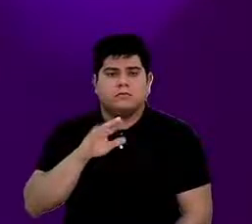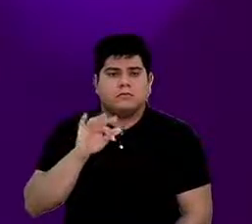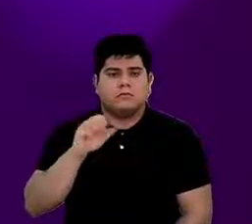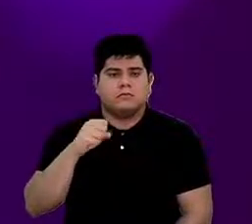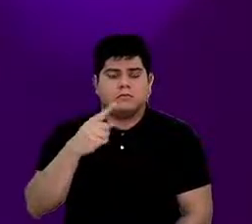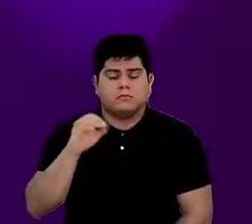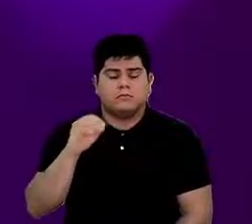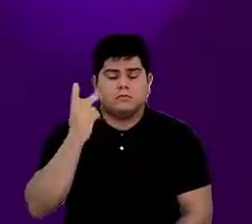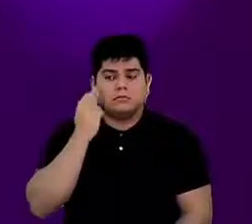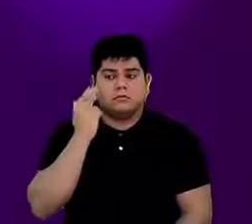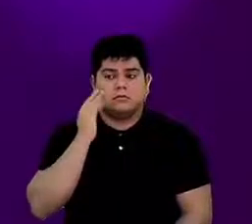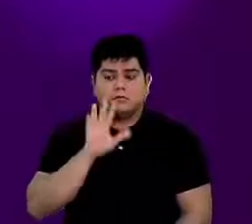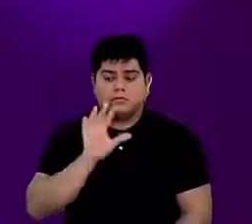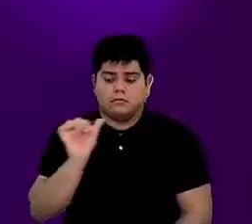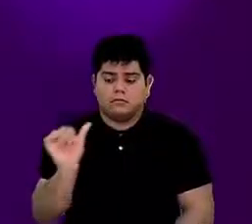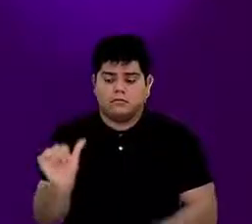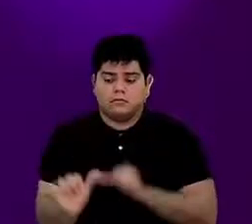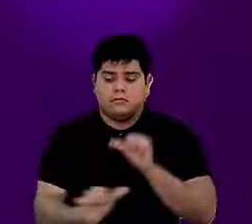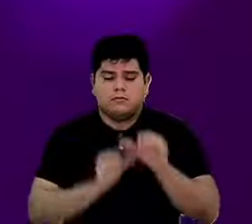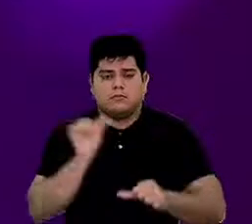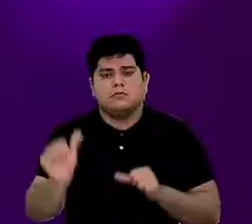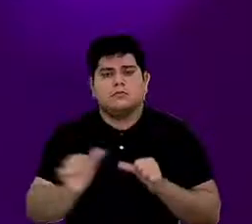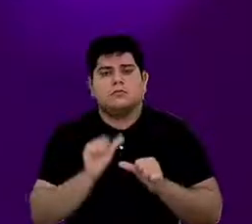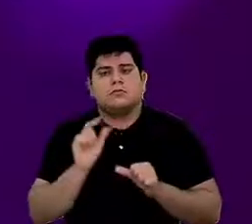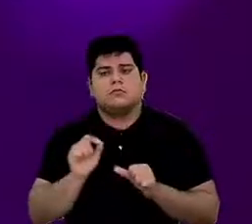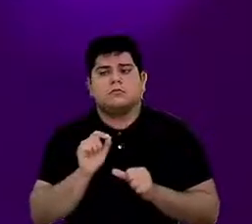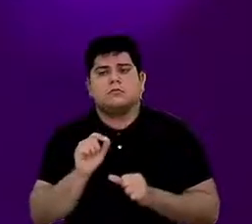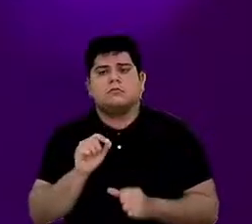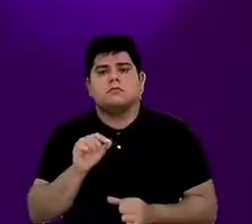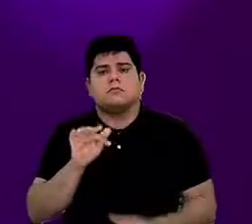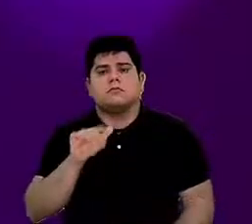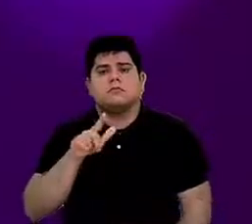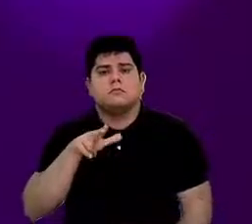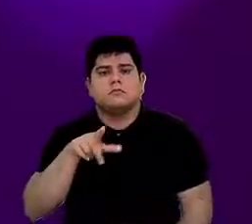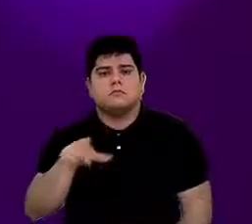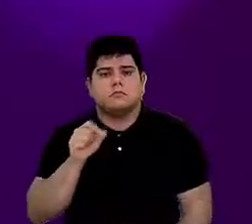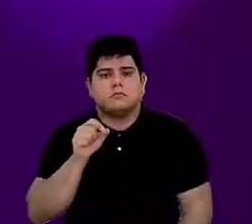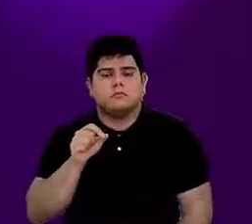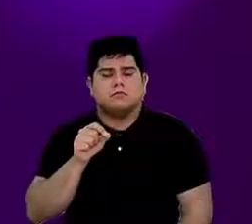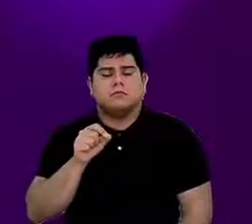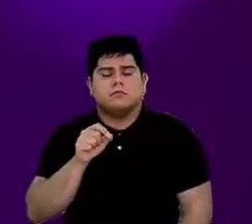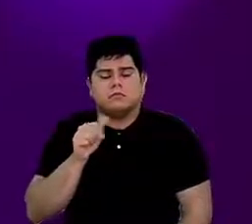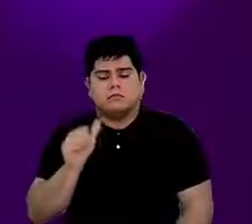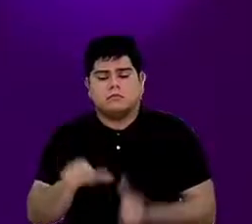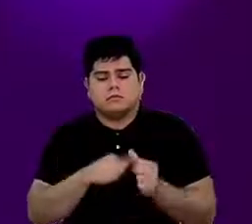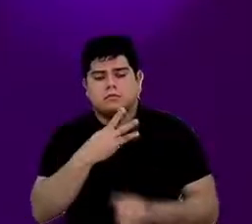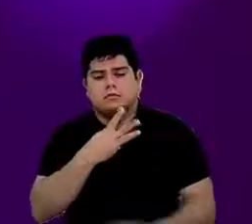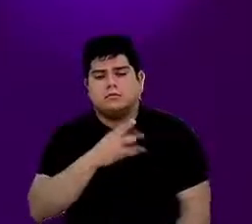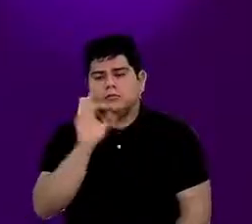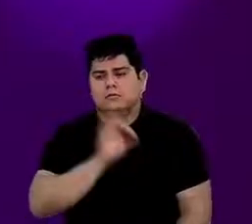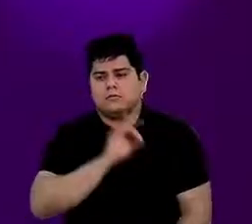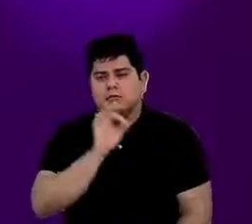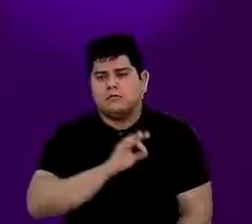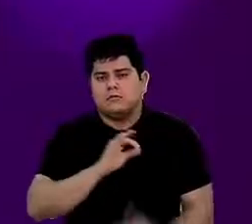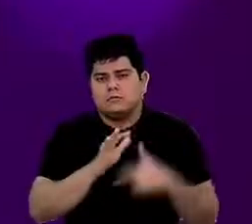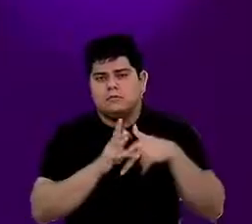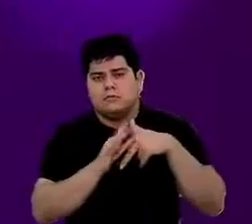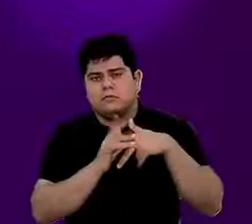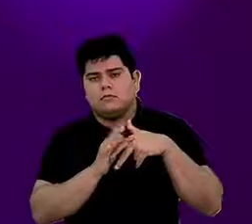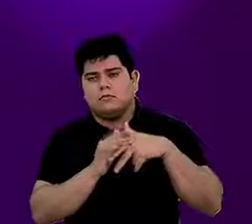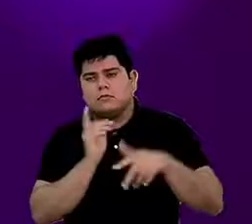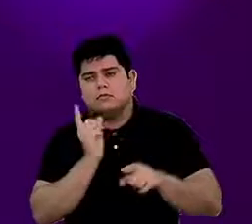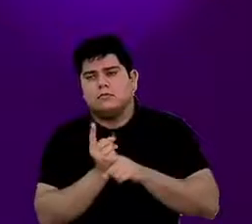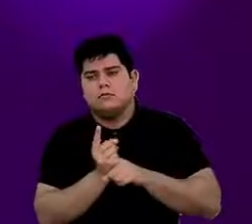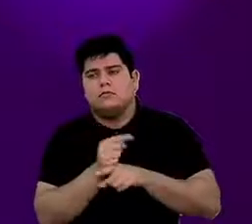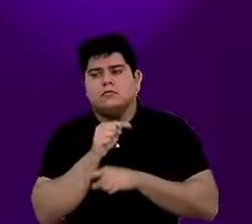com alteração na reserva de fluxo em 3% dos pacientes, e encontramos nos pacientes com a